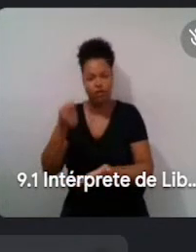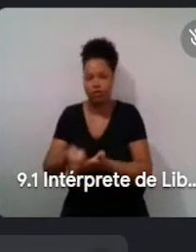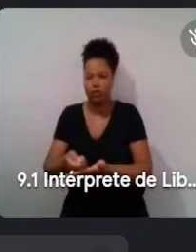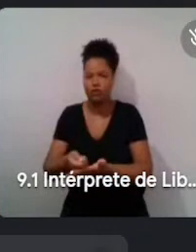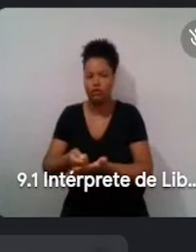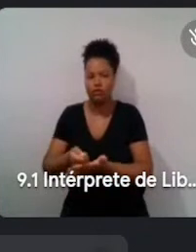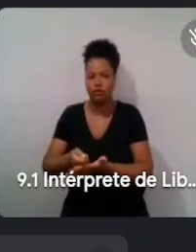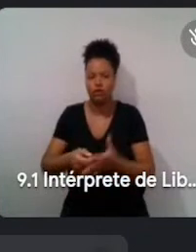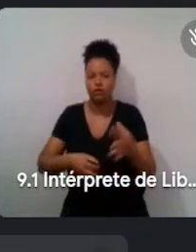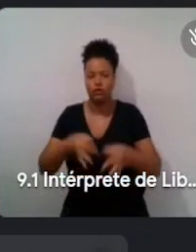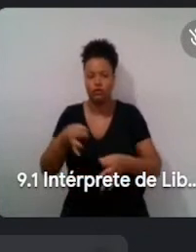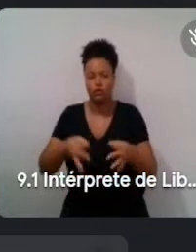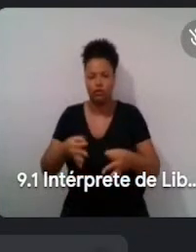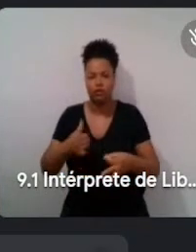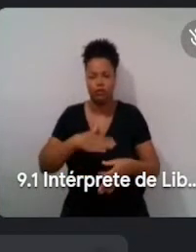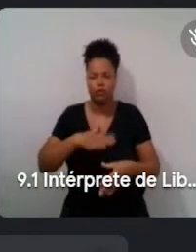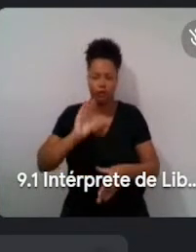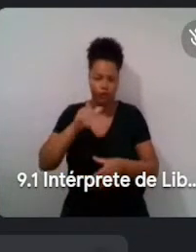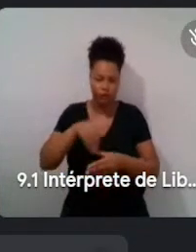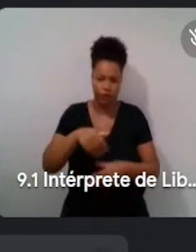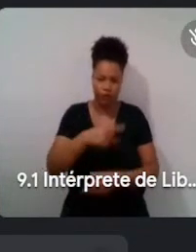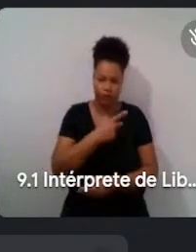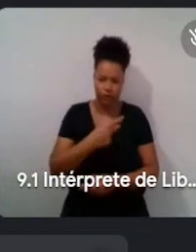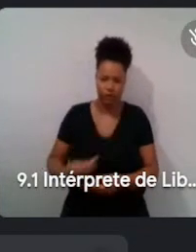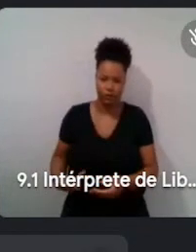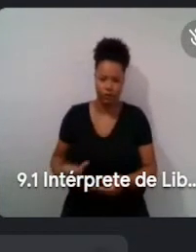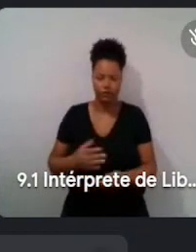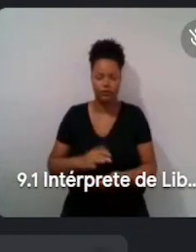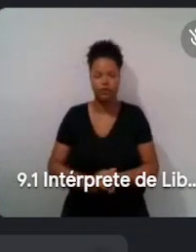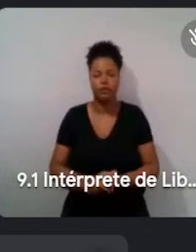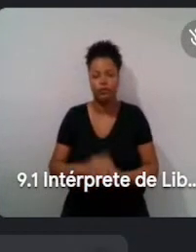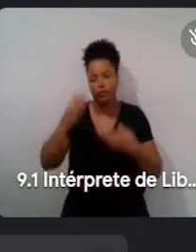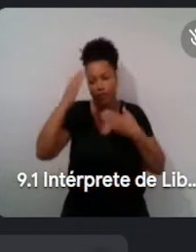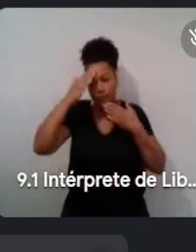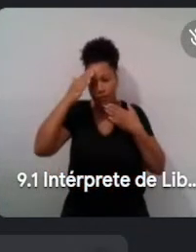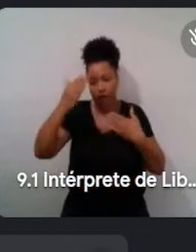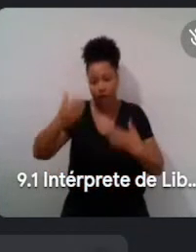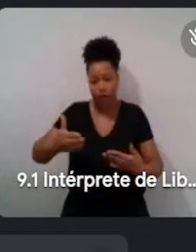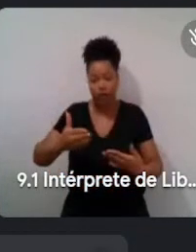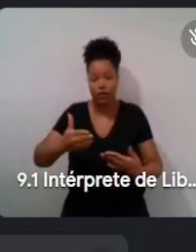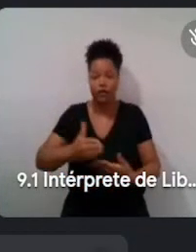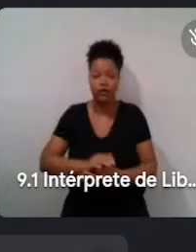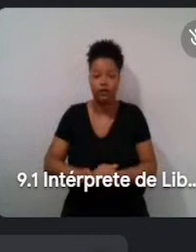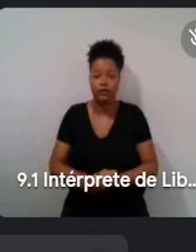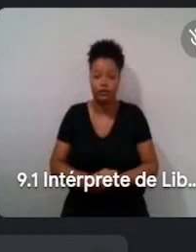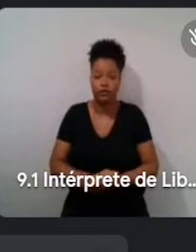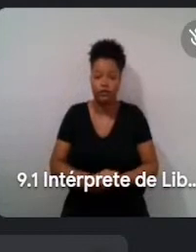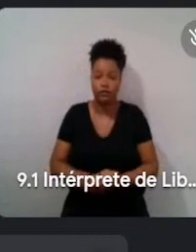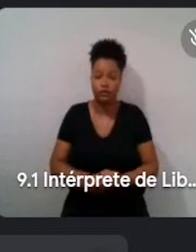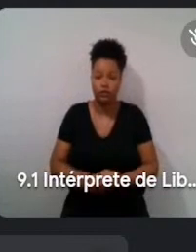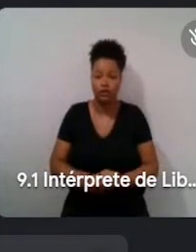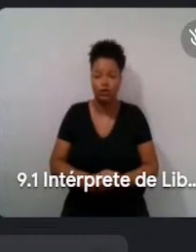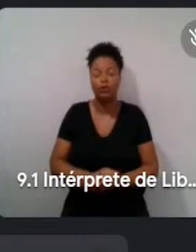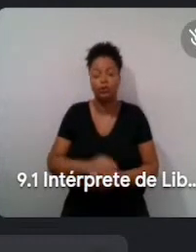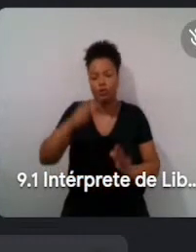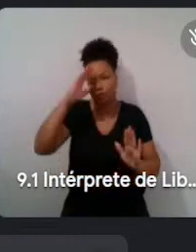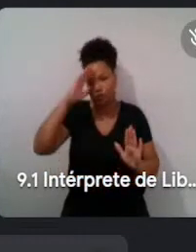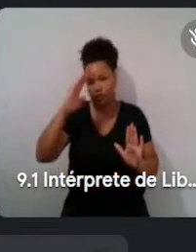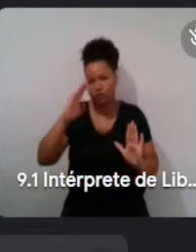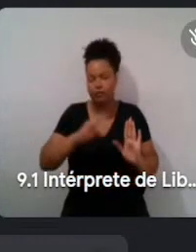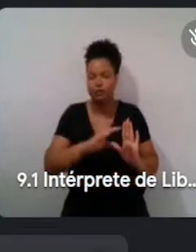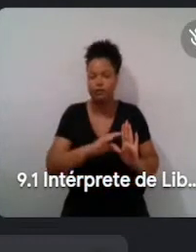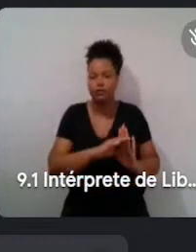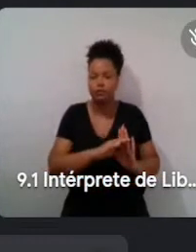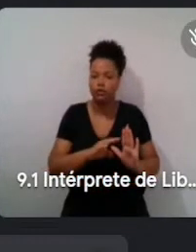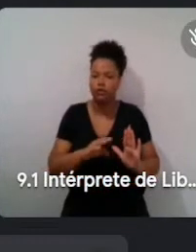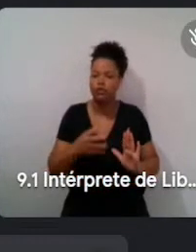senhor presidente. Agradeço a vocês, doutor Gabriel Brum, ao tempo que o cumprimento pela forma